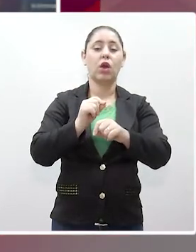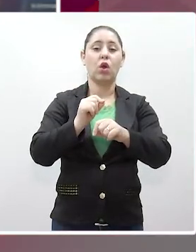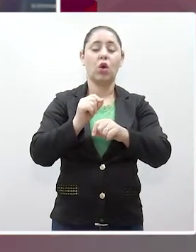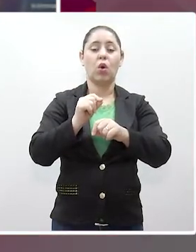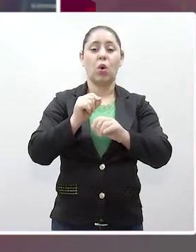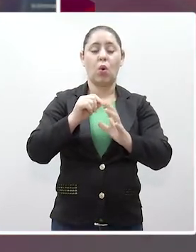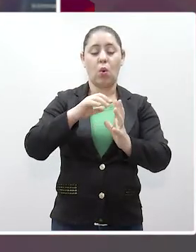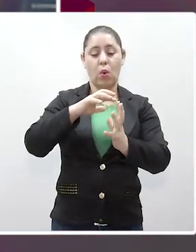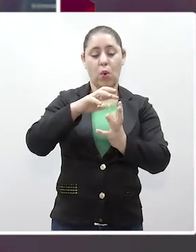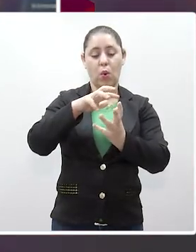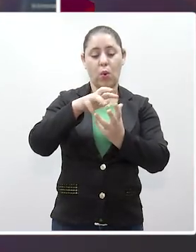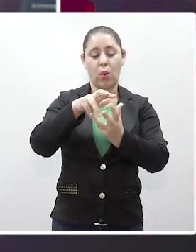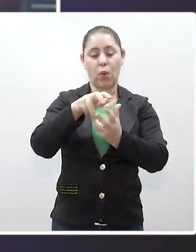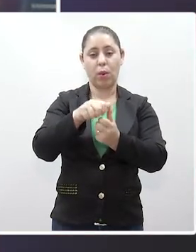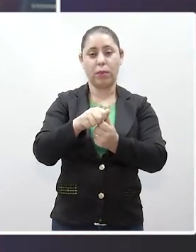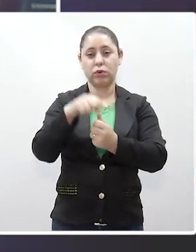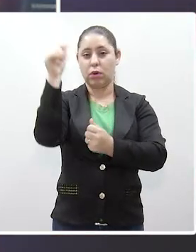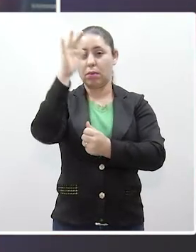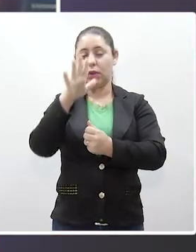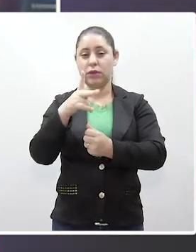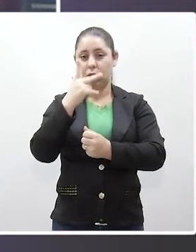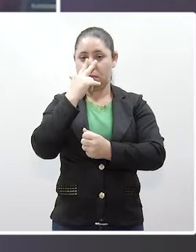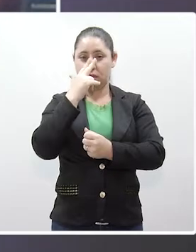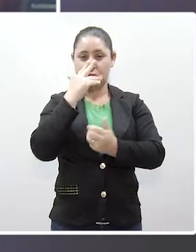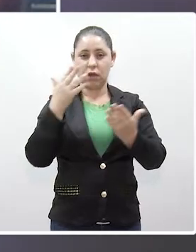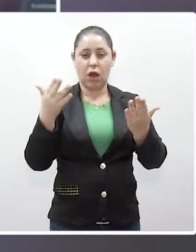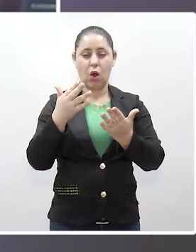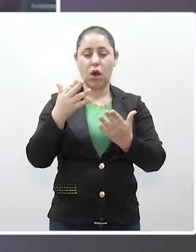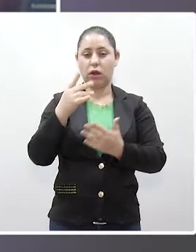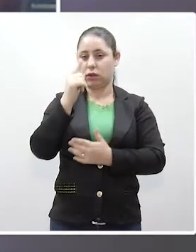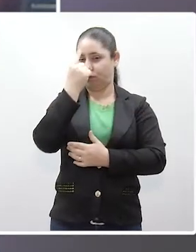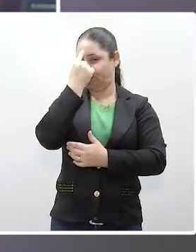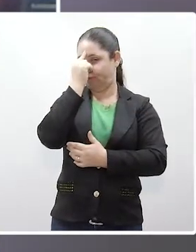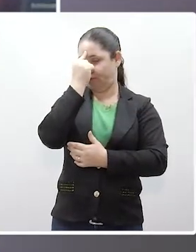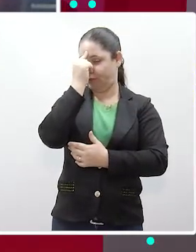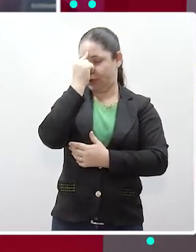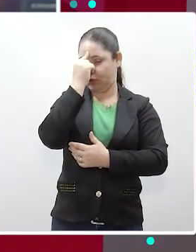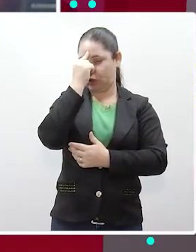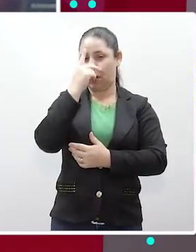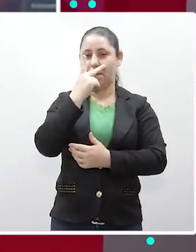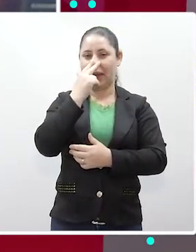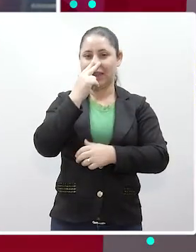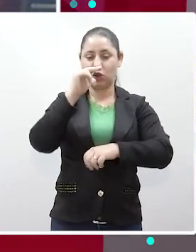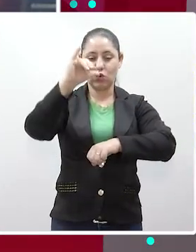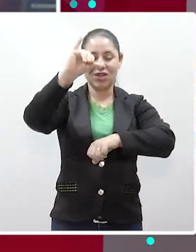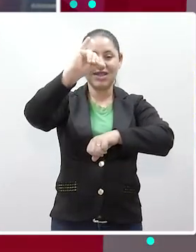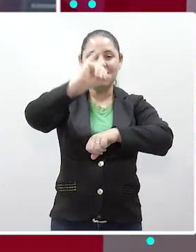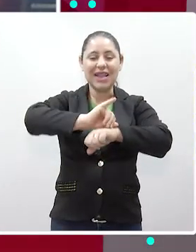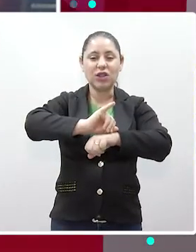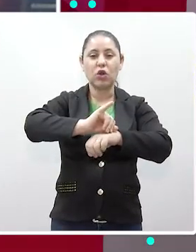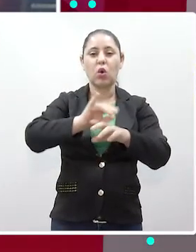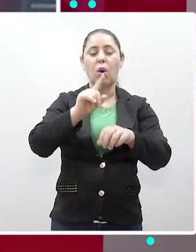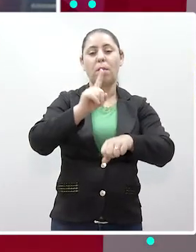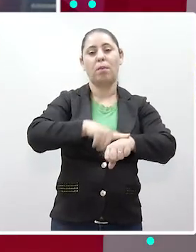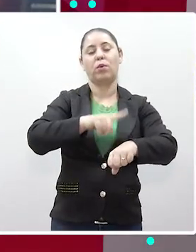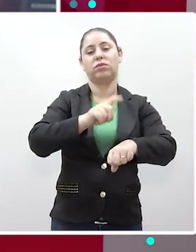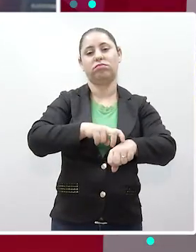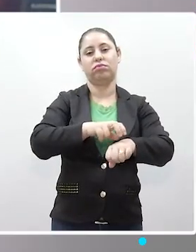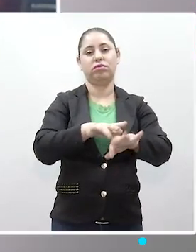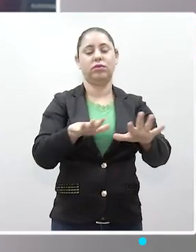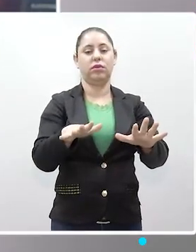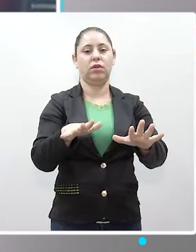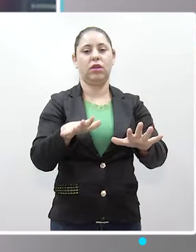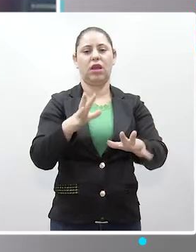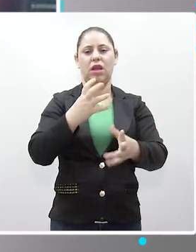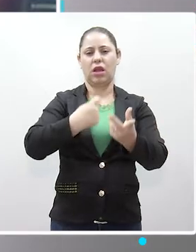da pandemia no globo, e agora parece, eu não sou especialista na área, que é a Índia. Então, sim, é muito difícil em economia a gente